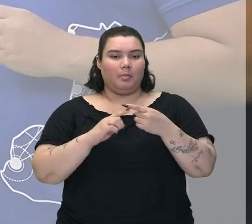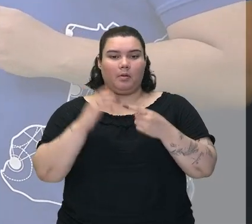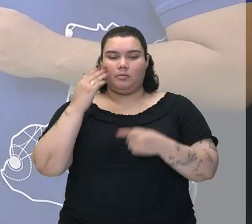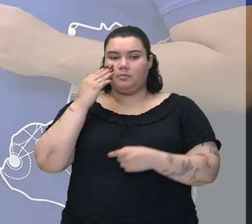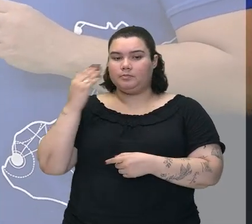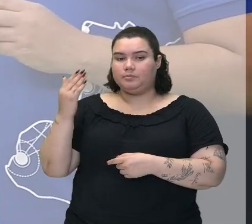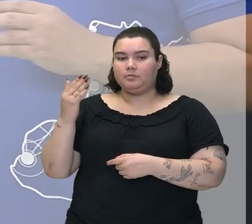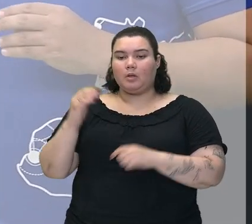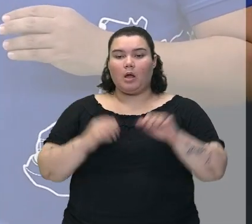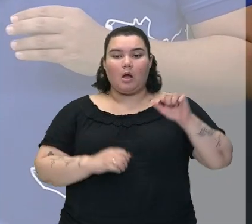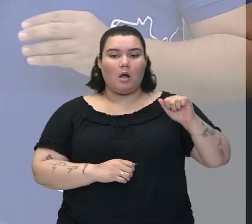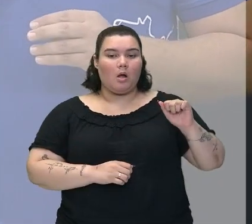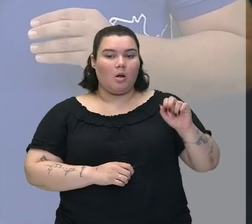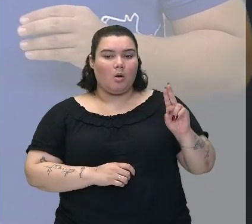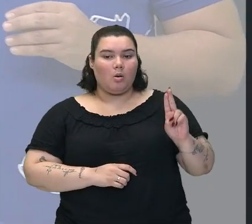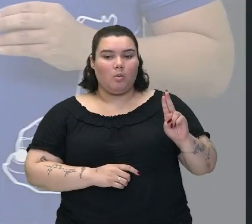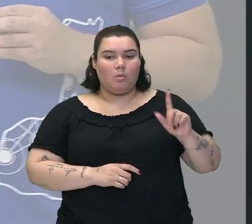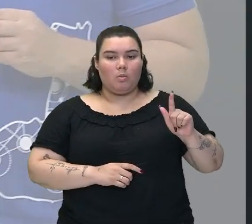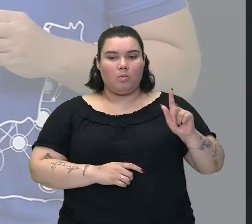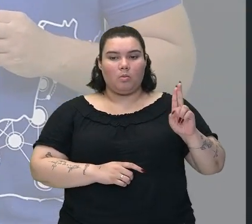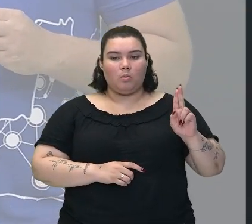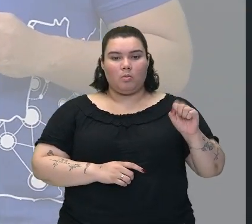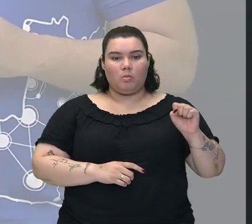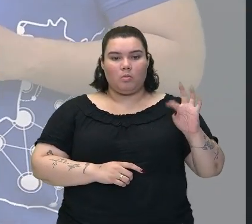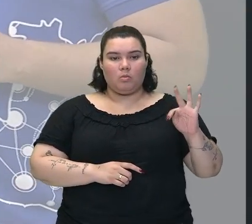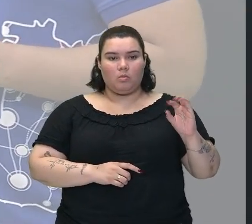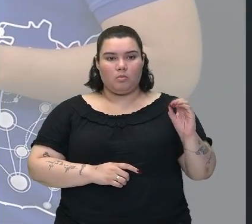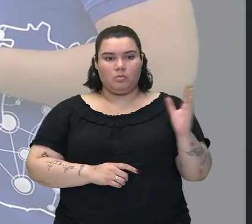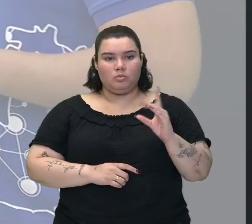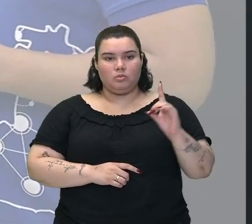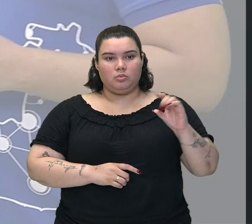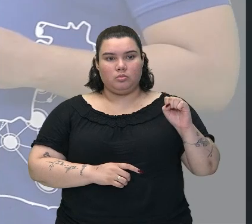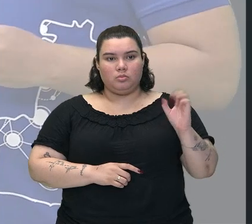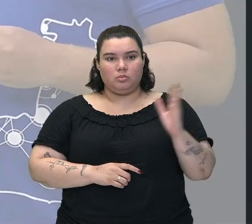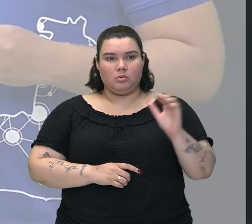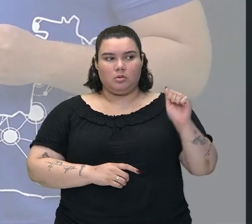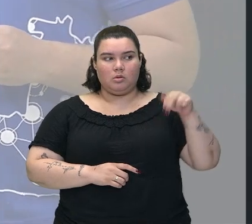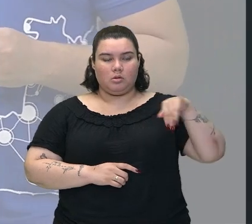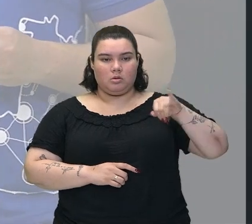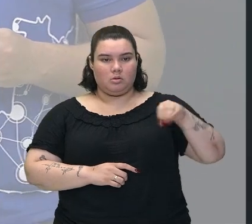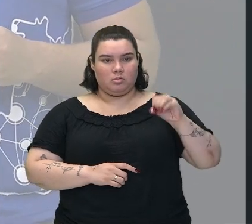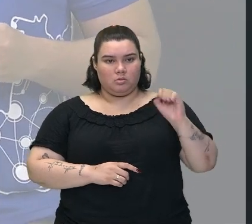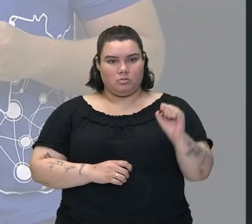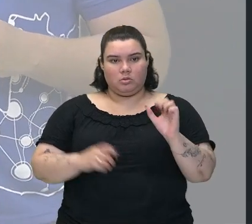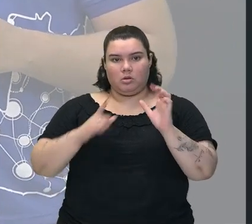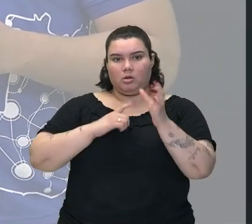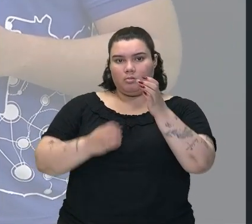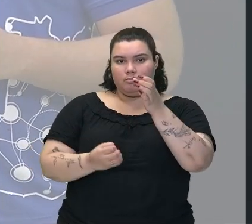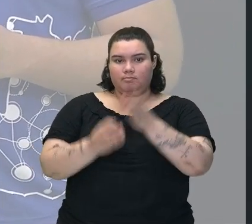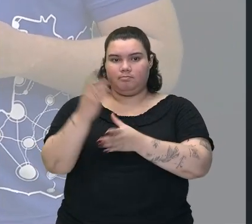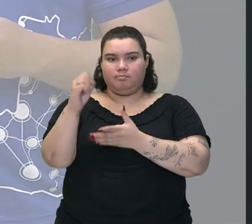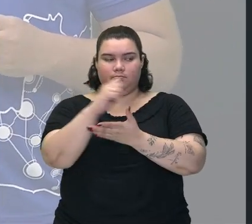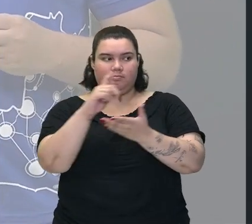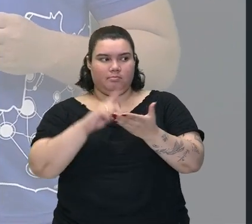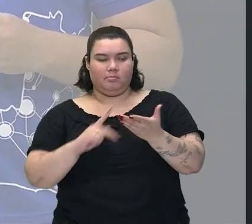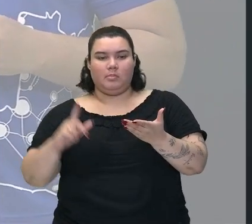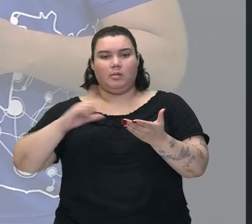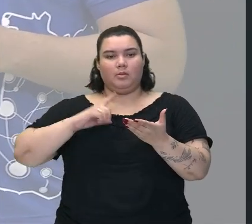Augusto dos Anjos, que vai trazer a produção de poemas, certo? A produção lírica. Percebo que ele que